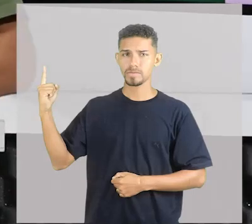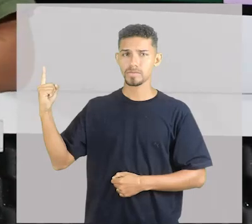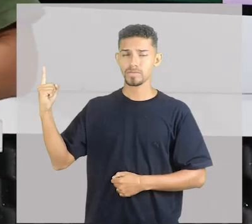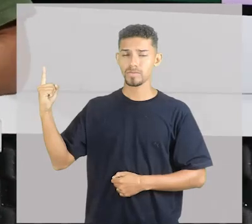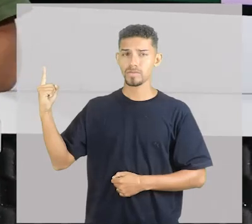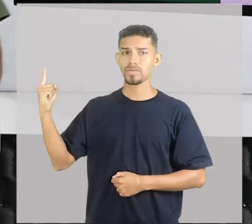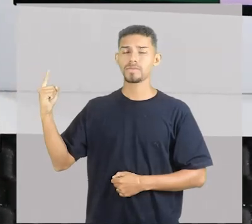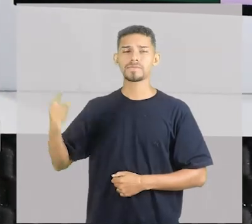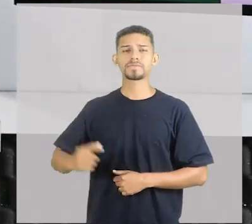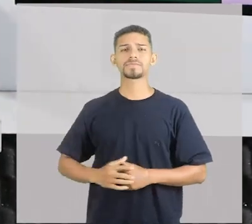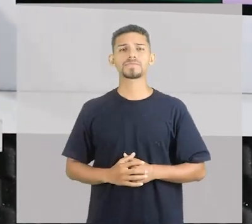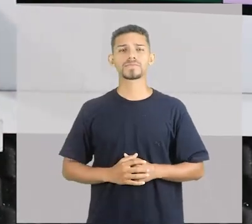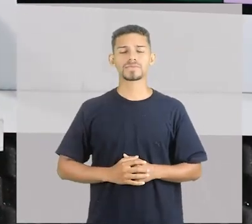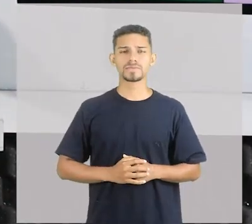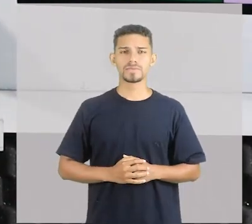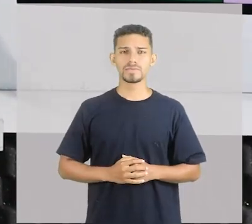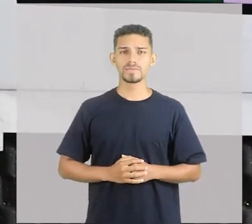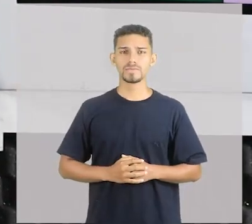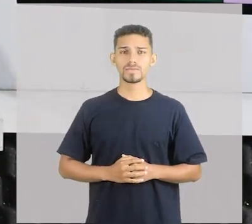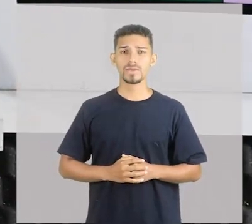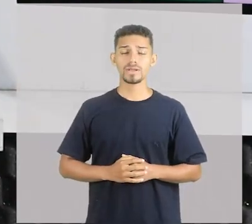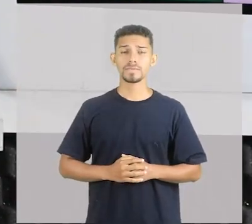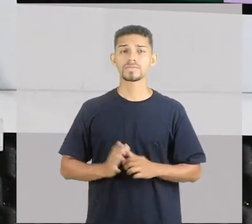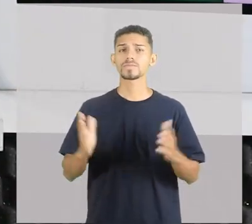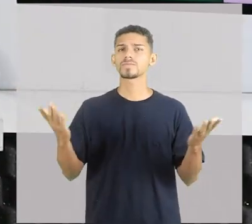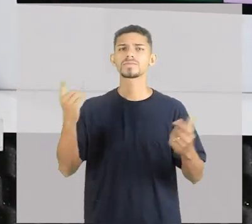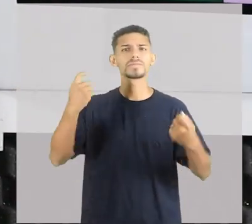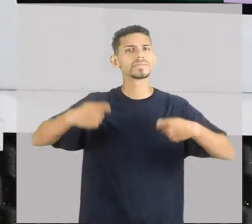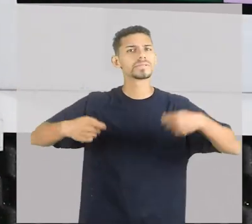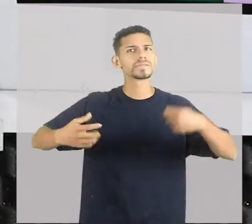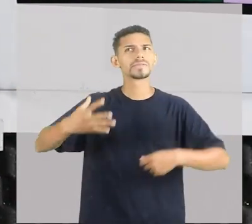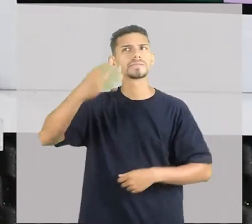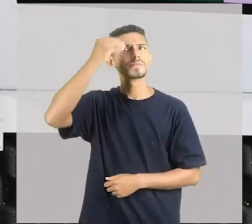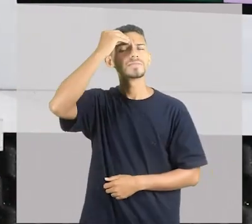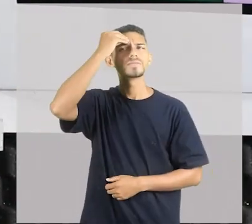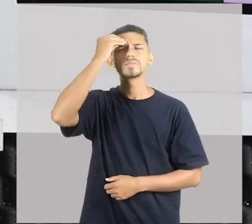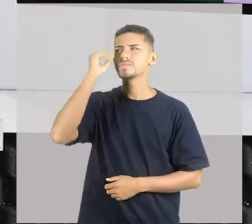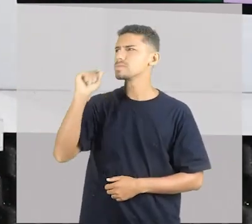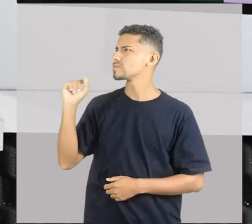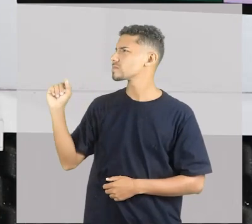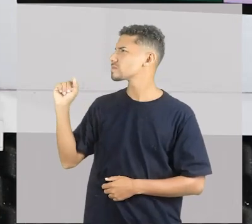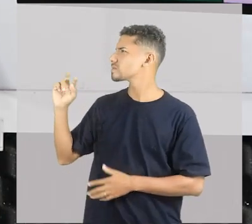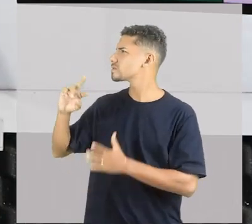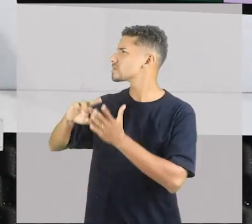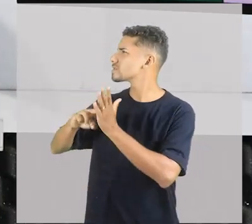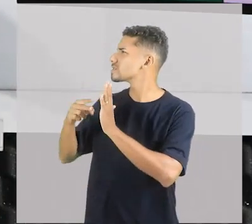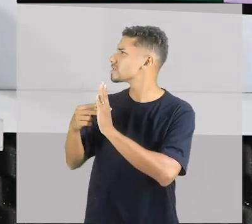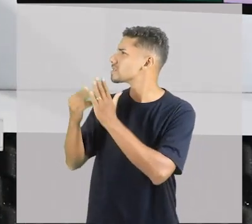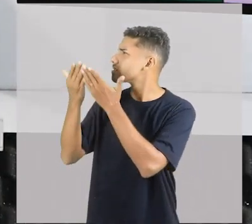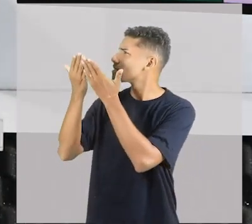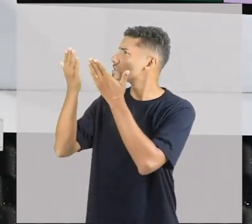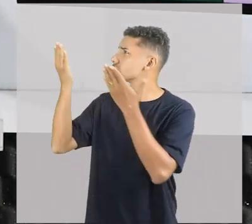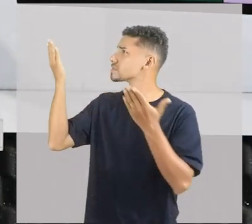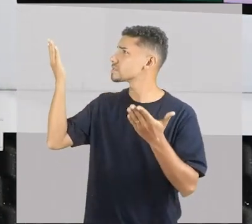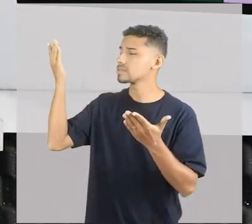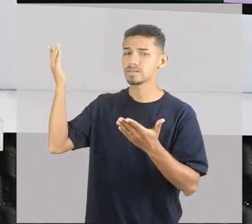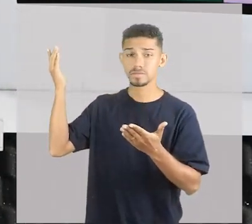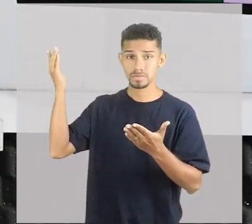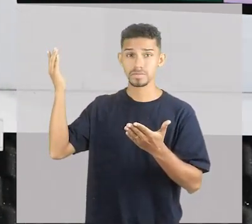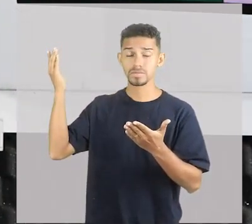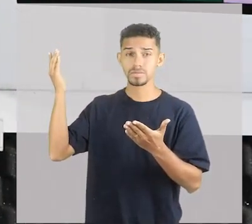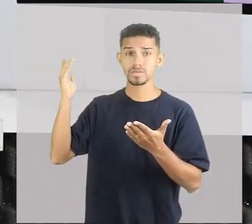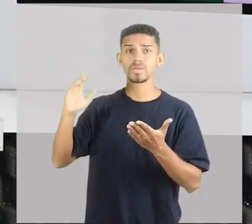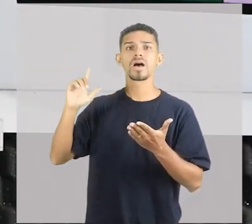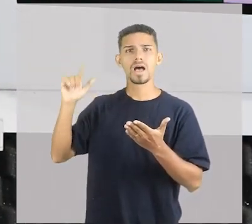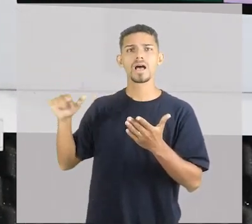Tranquilão? Qual é a primeira coisa que você precisa ter em mente? O que é um hidrocarboneto? Então, um hidrocarboneto é